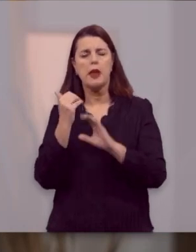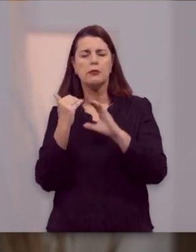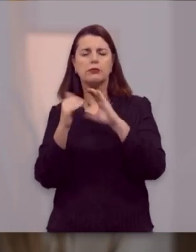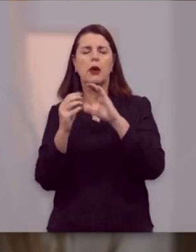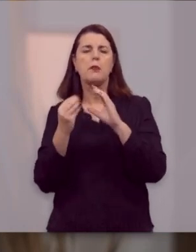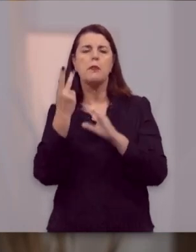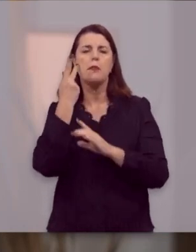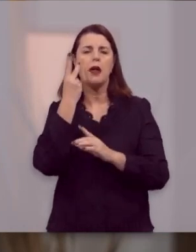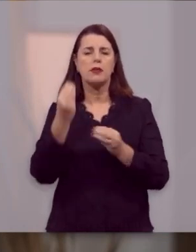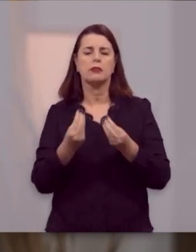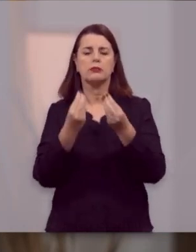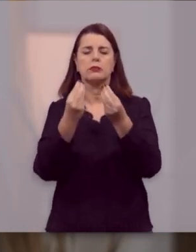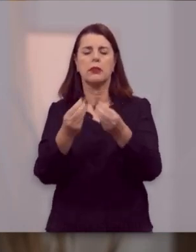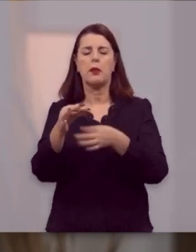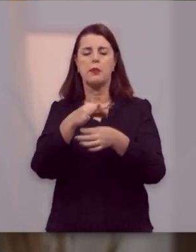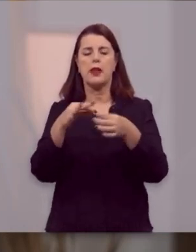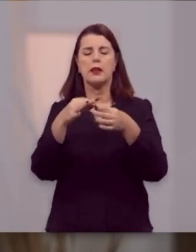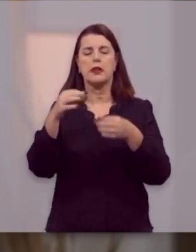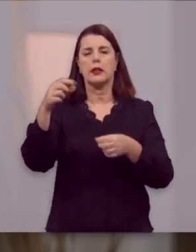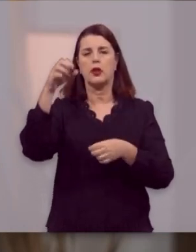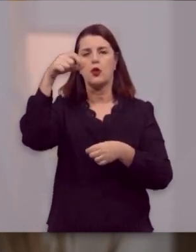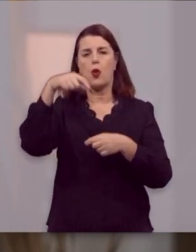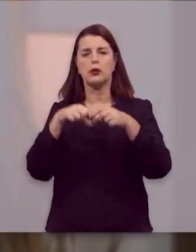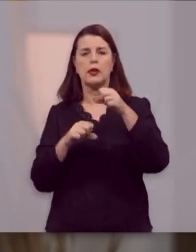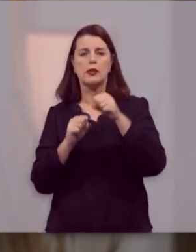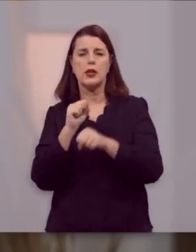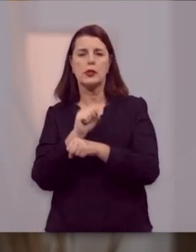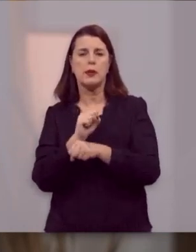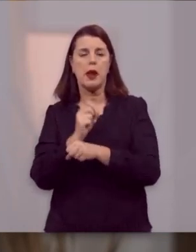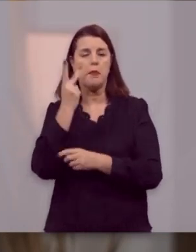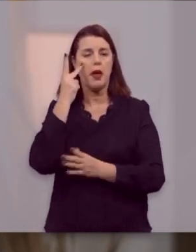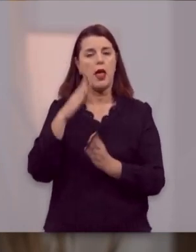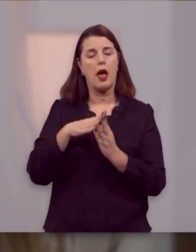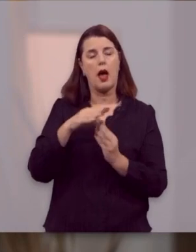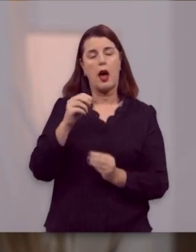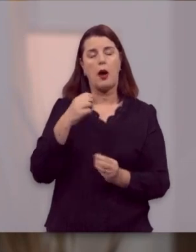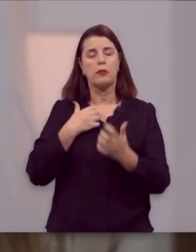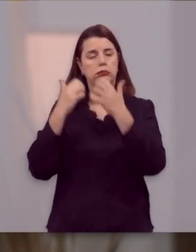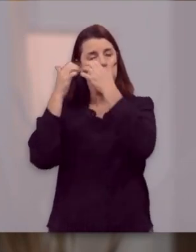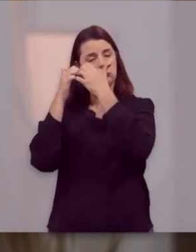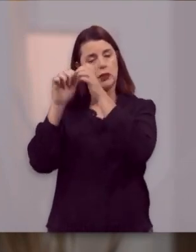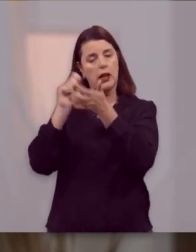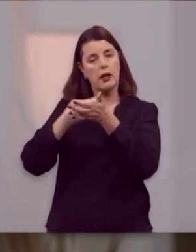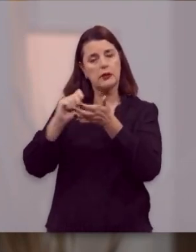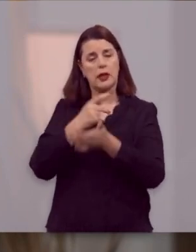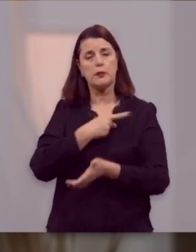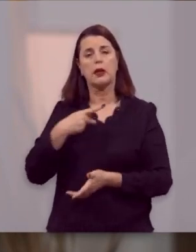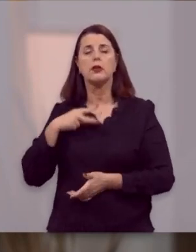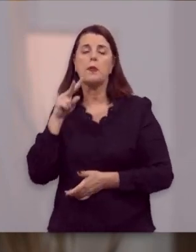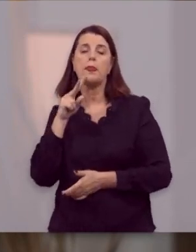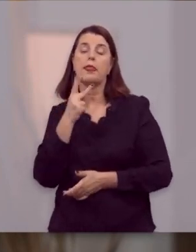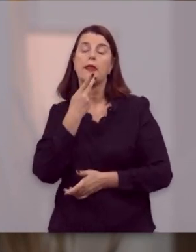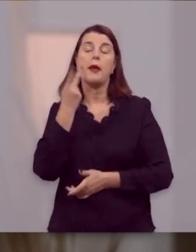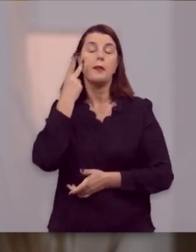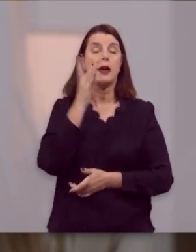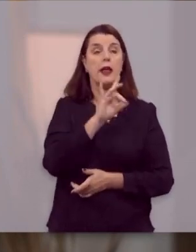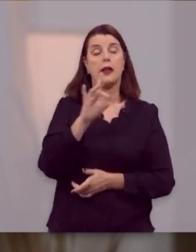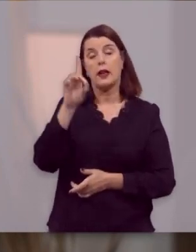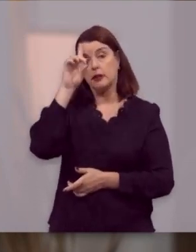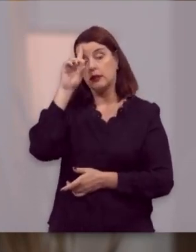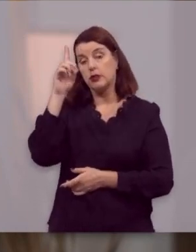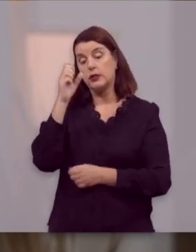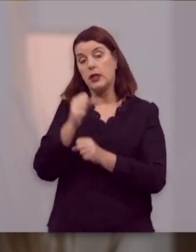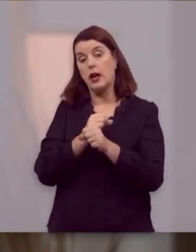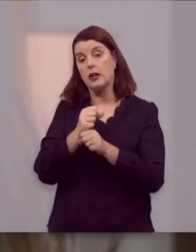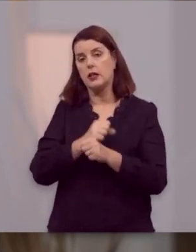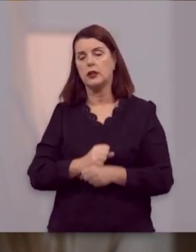mandar um presente, um devocionário como esse, Gotas de Esperança para a Alma, com reflexões escritas pelo Reverendo Hernandes para cada